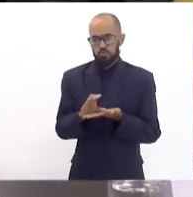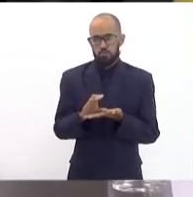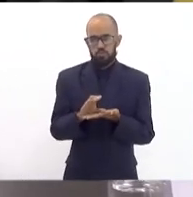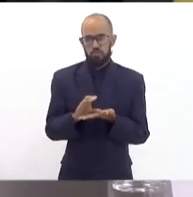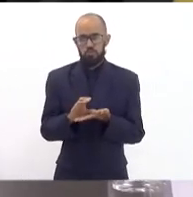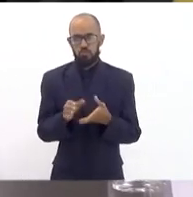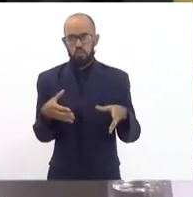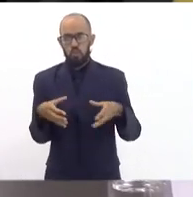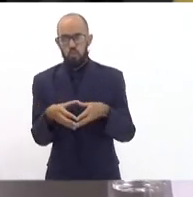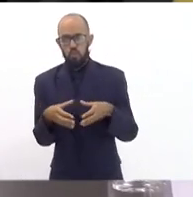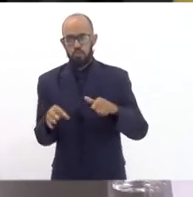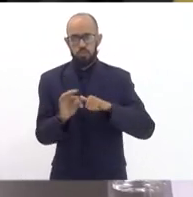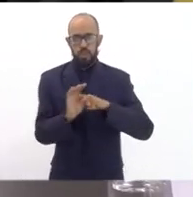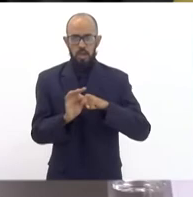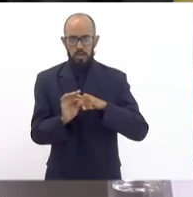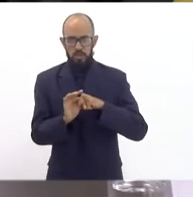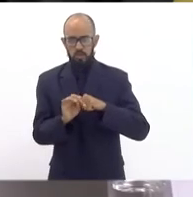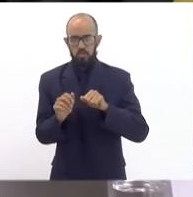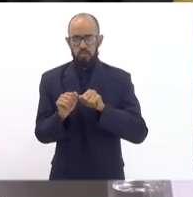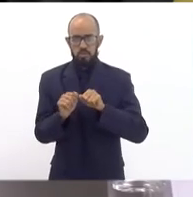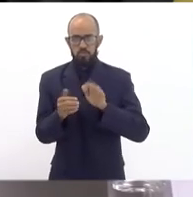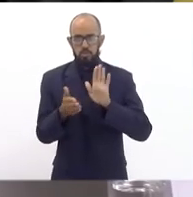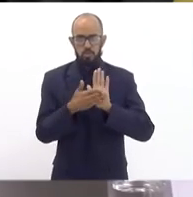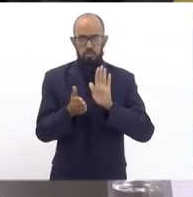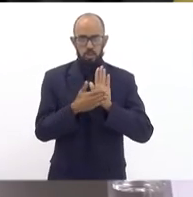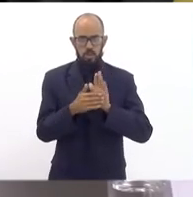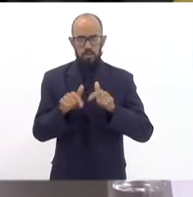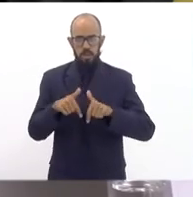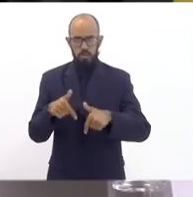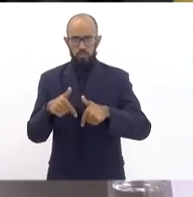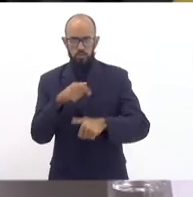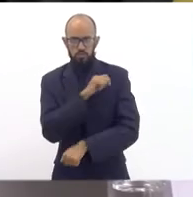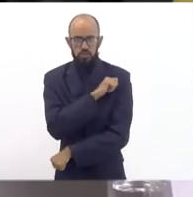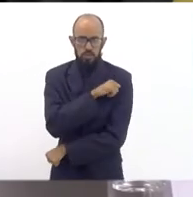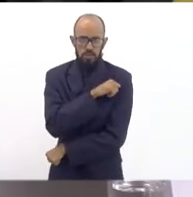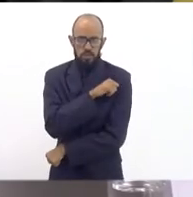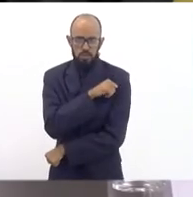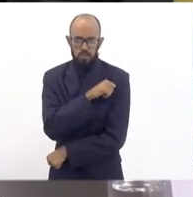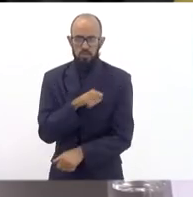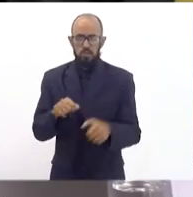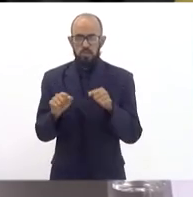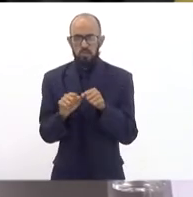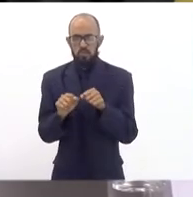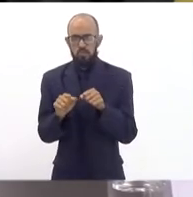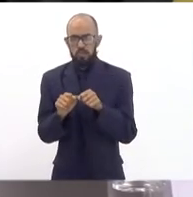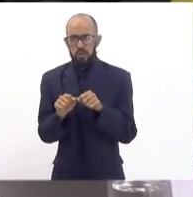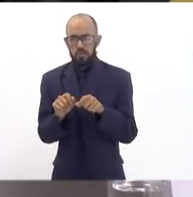propostas, realiza ações de fiscalização, realiza